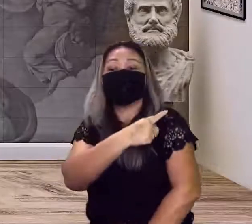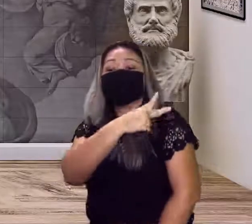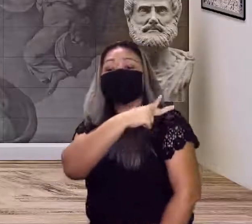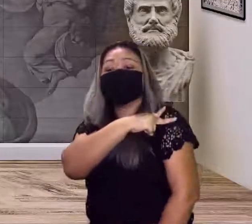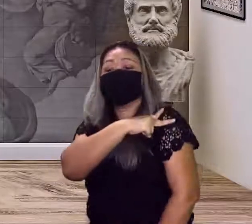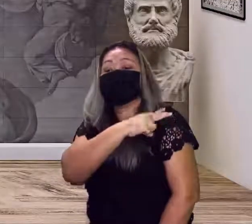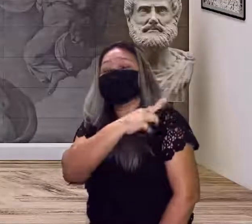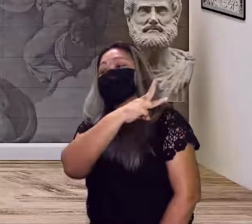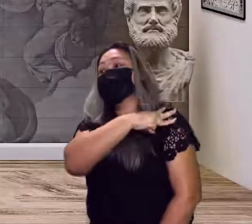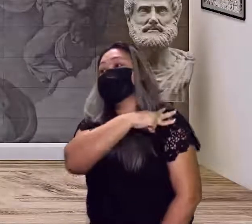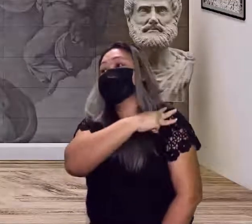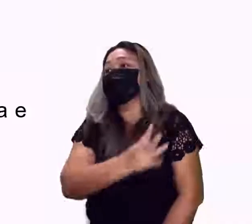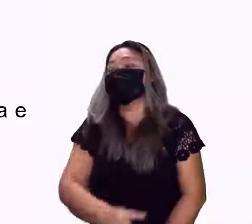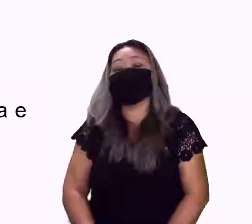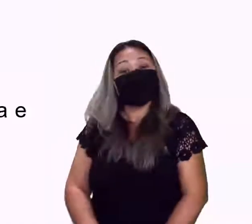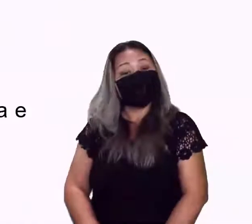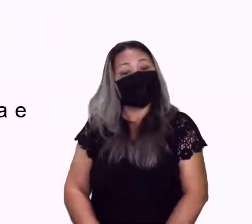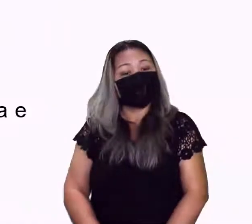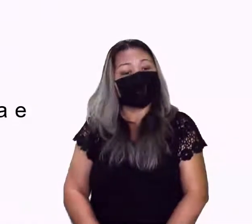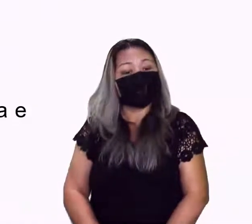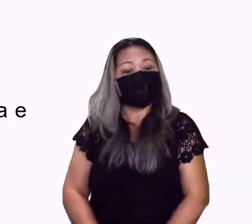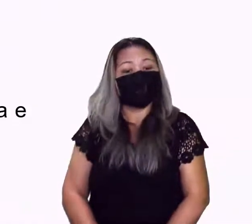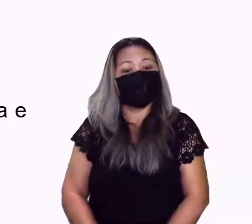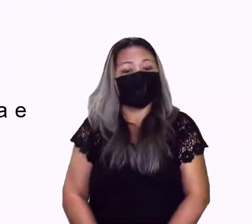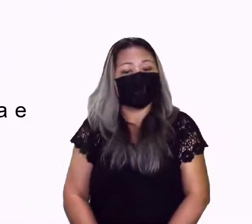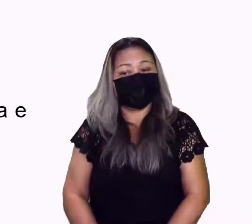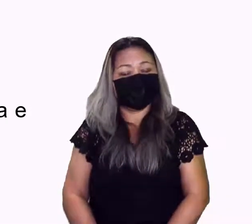tempo. Vamos lá, continuando, olha aí.